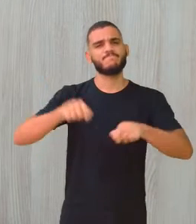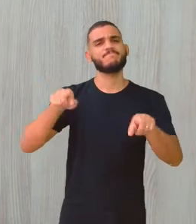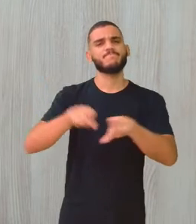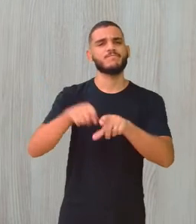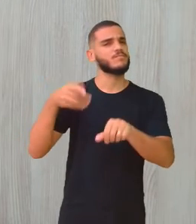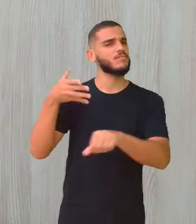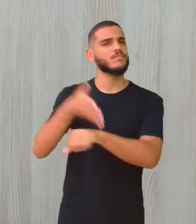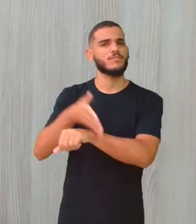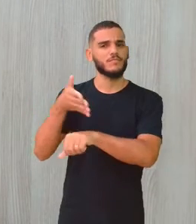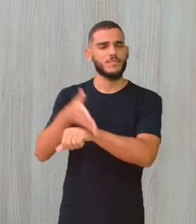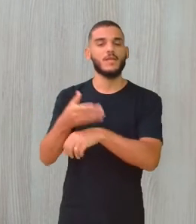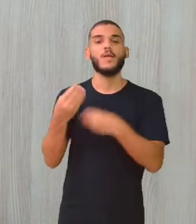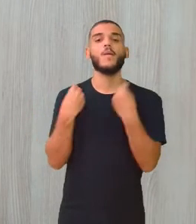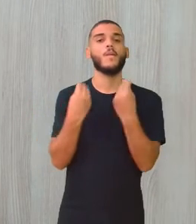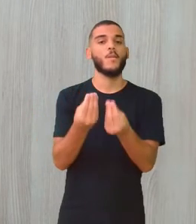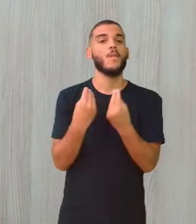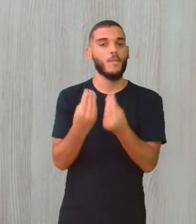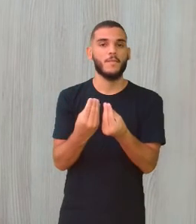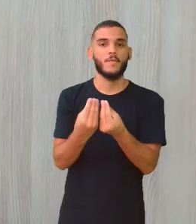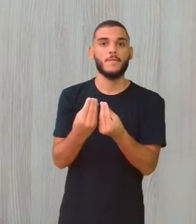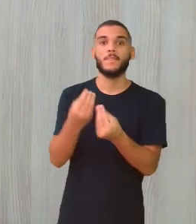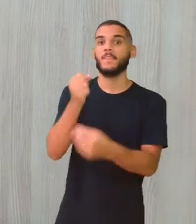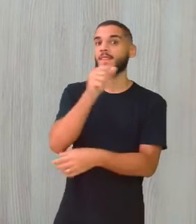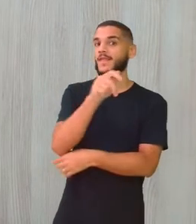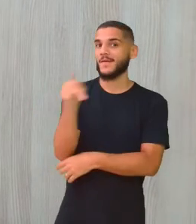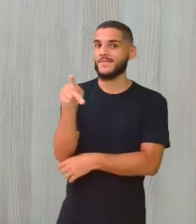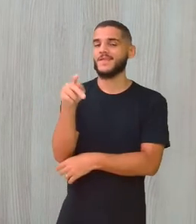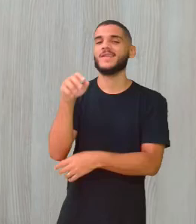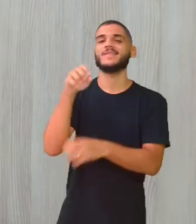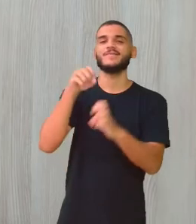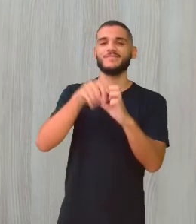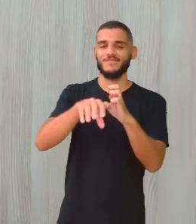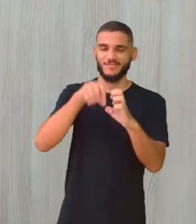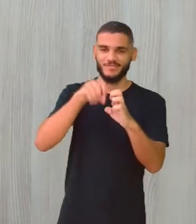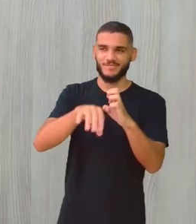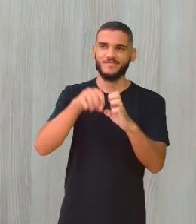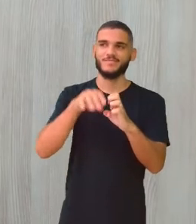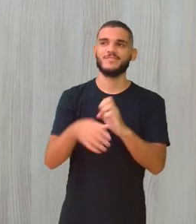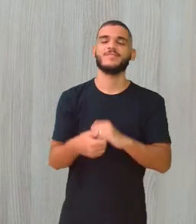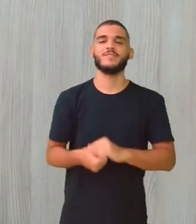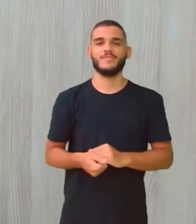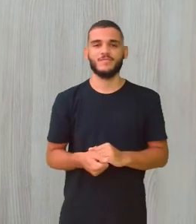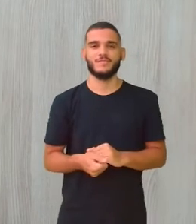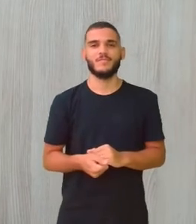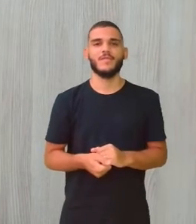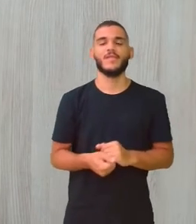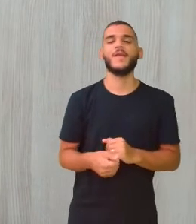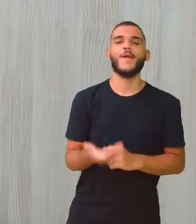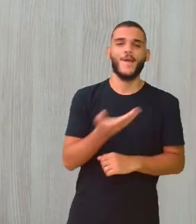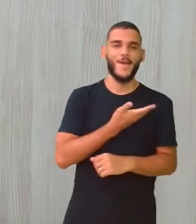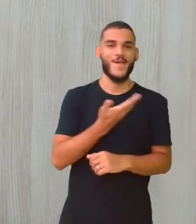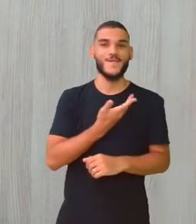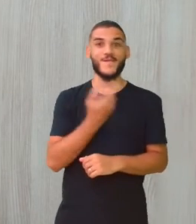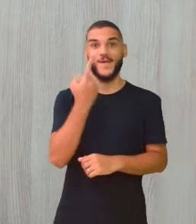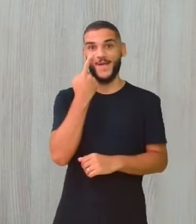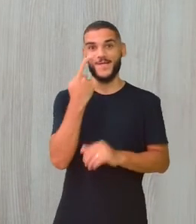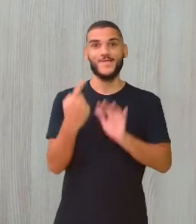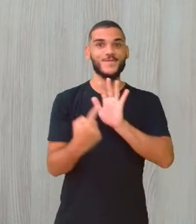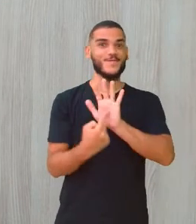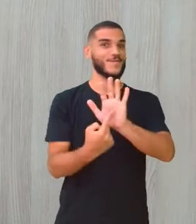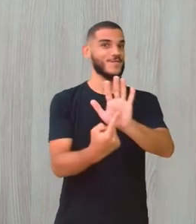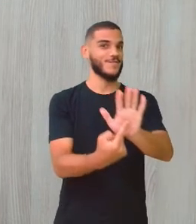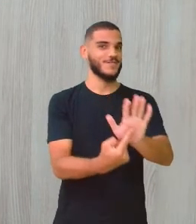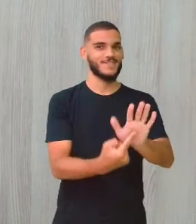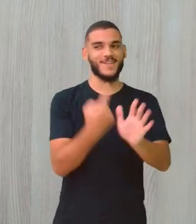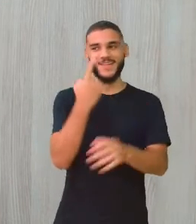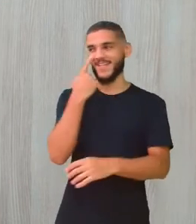a nossa aula pelo aplicativo do Educa Recife, que o meu xará Juninho vai jogar, aí